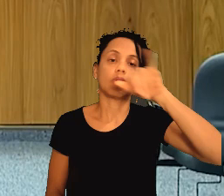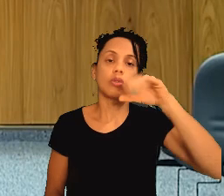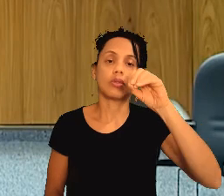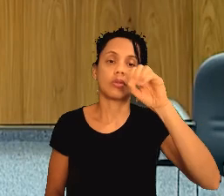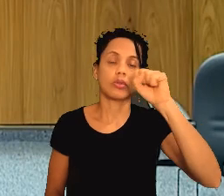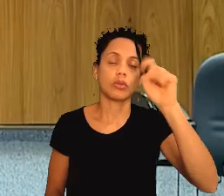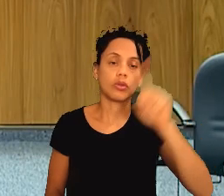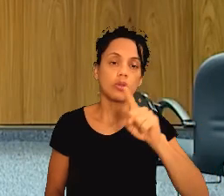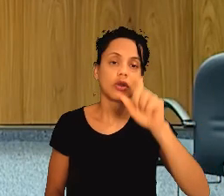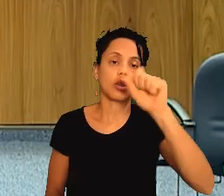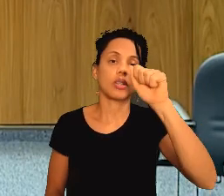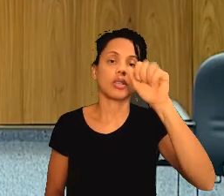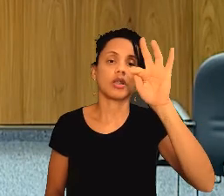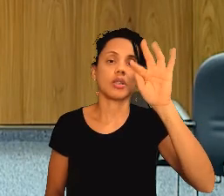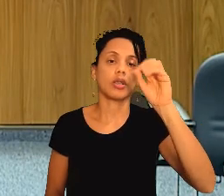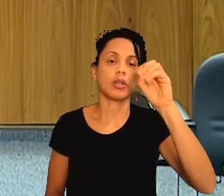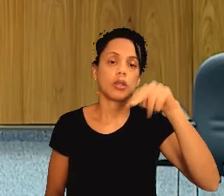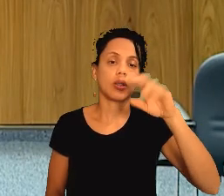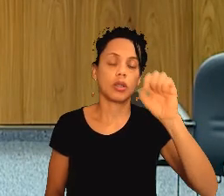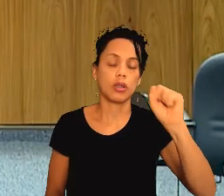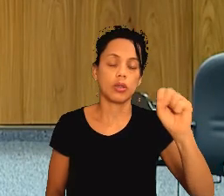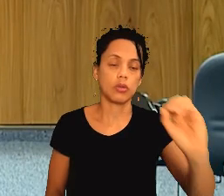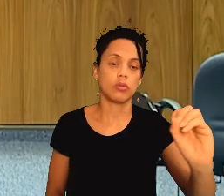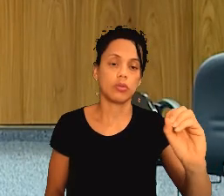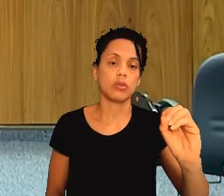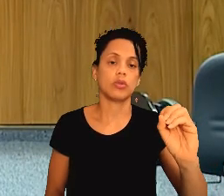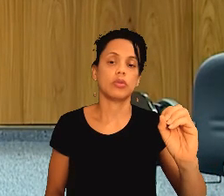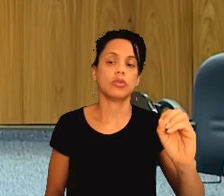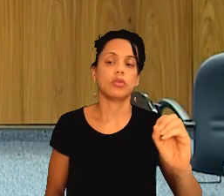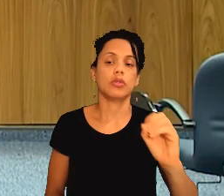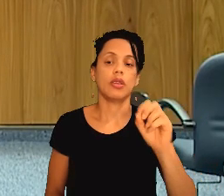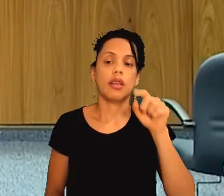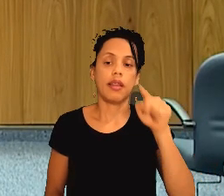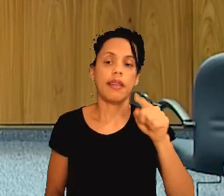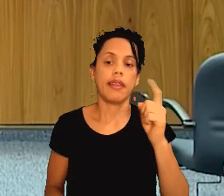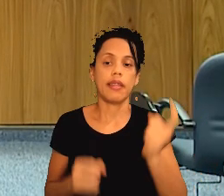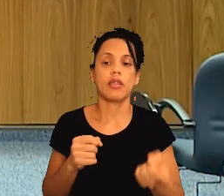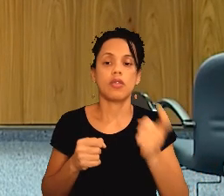Silva ele retomou uma